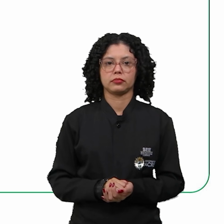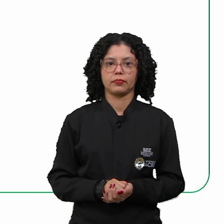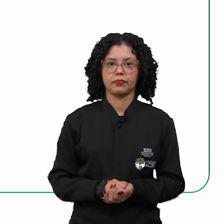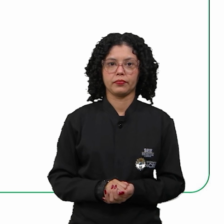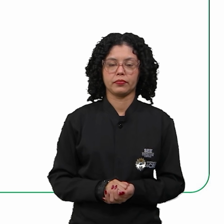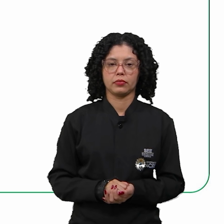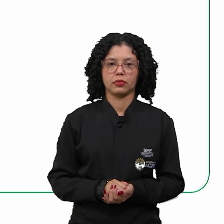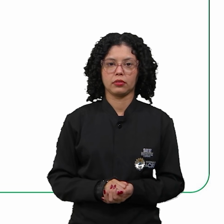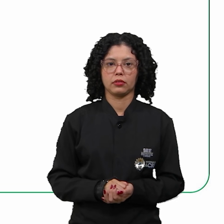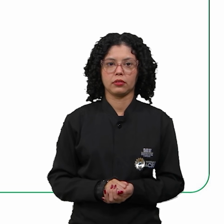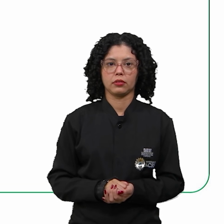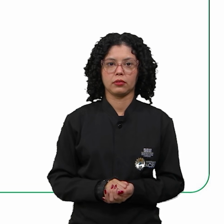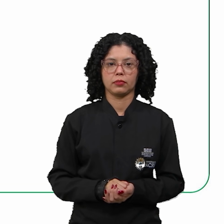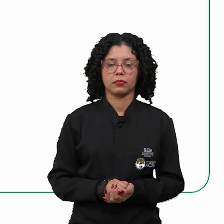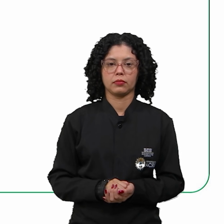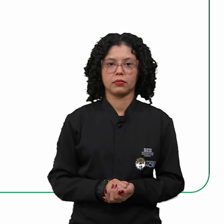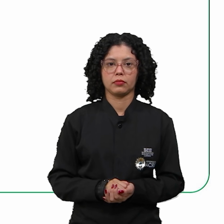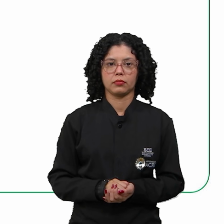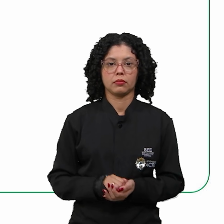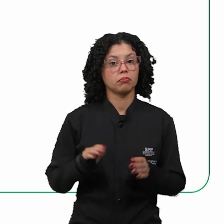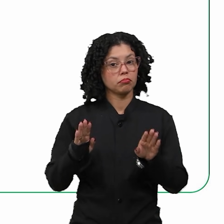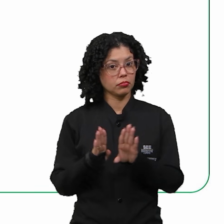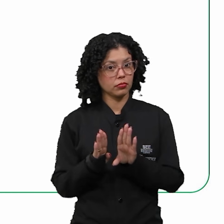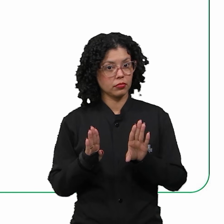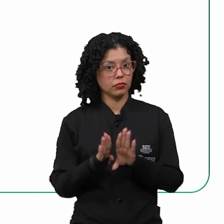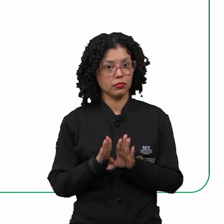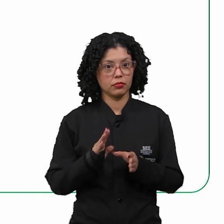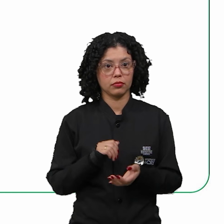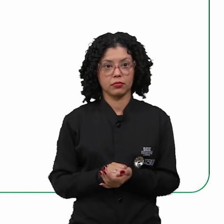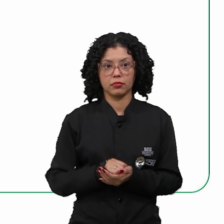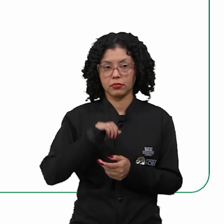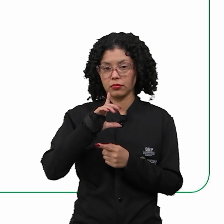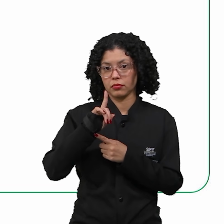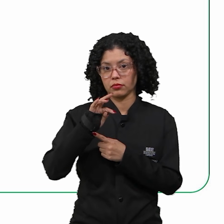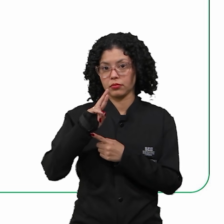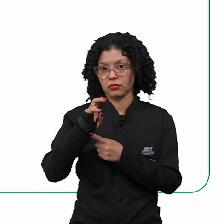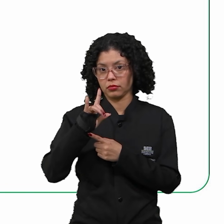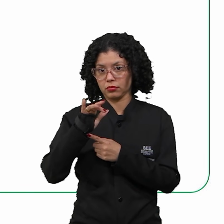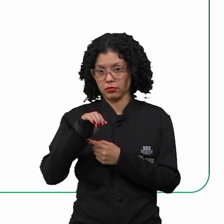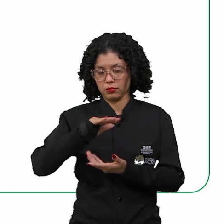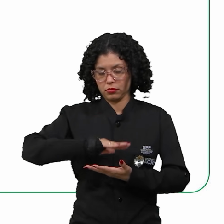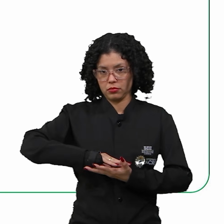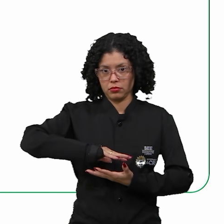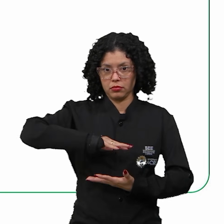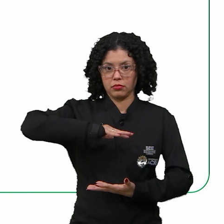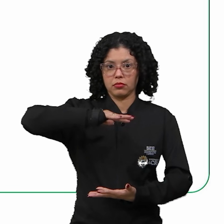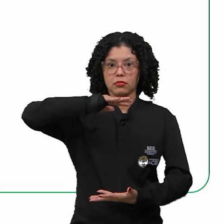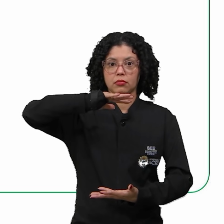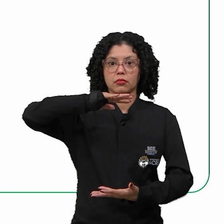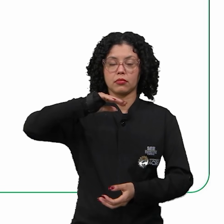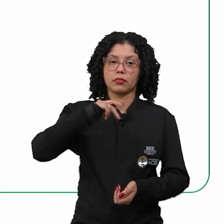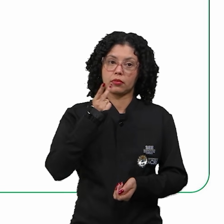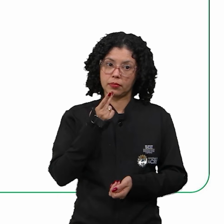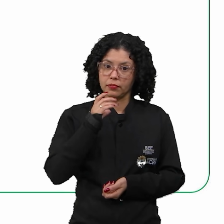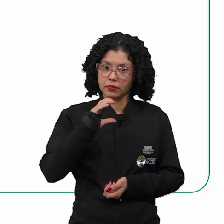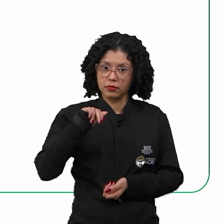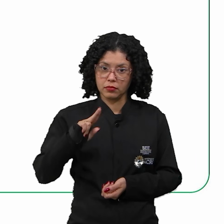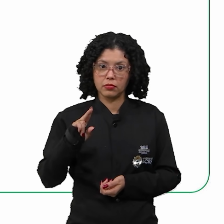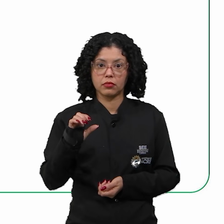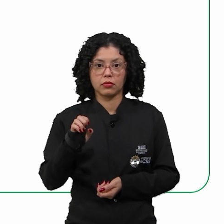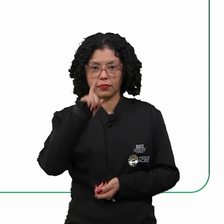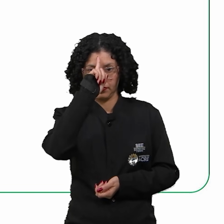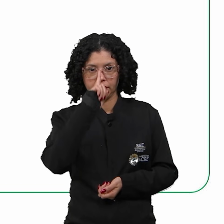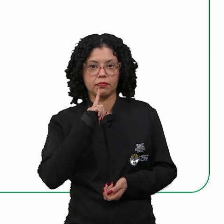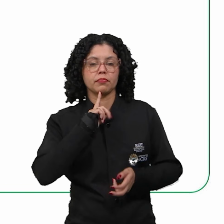E superfície lateral? Também. Mas aqui está falando de cilindro, e a gente está falando de cilindro, está falando de cone, são figuras